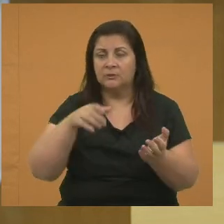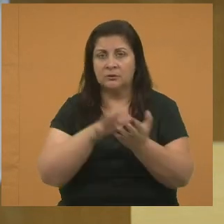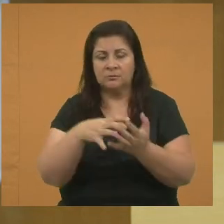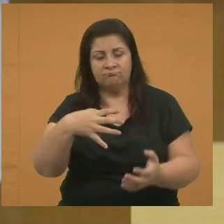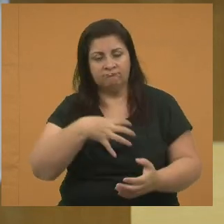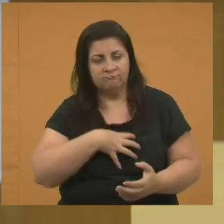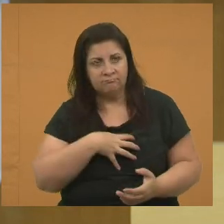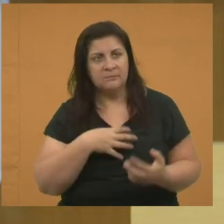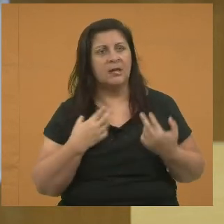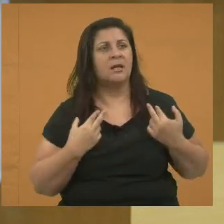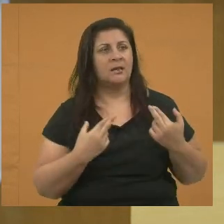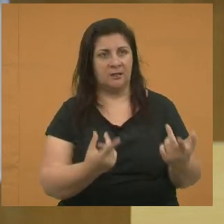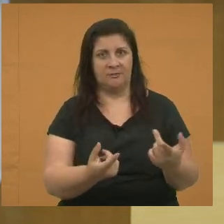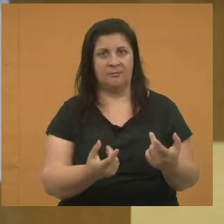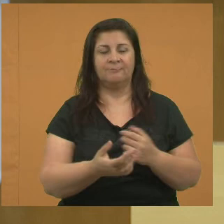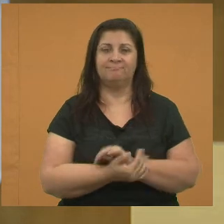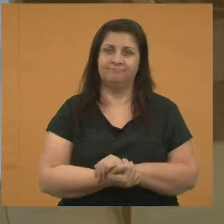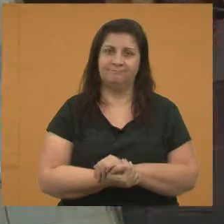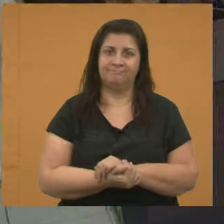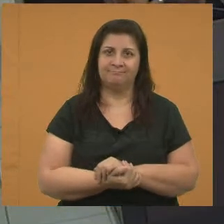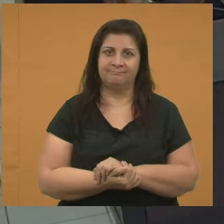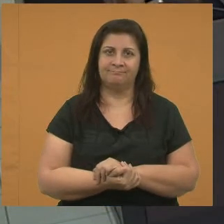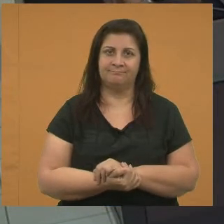nesse dia.